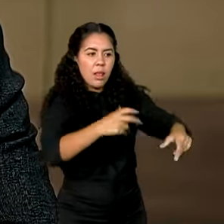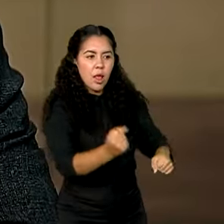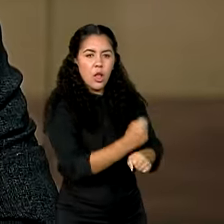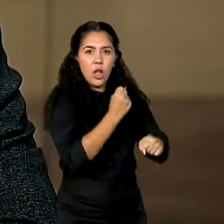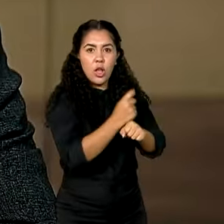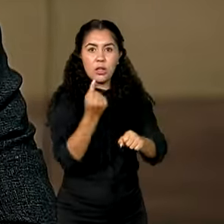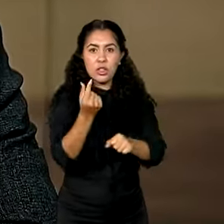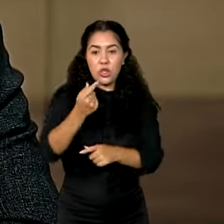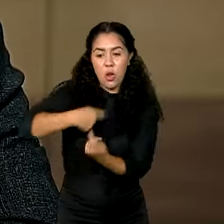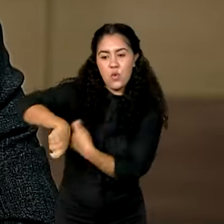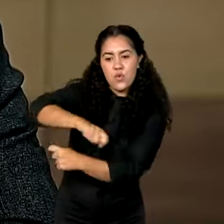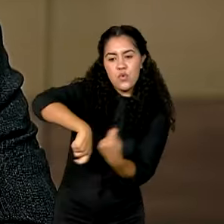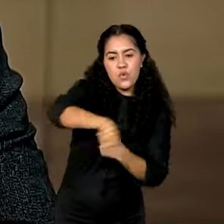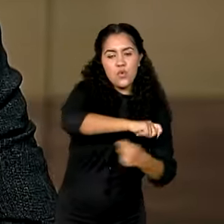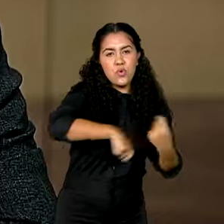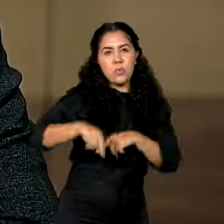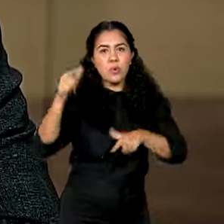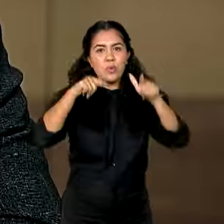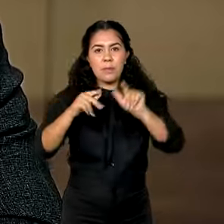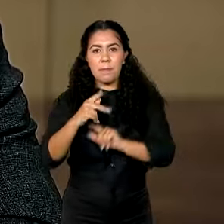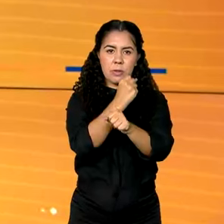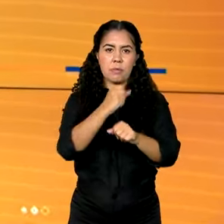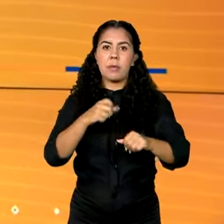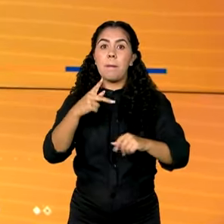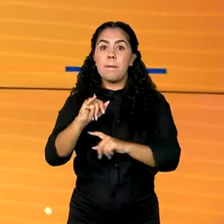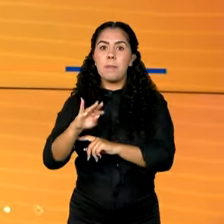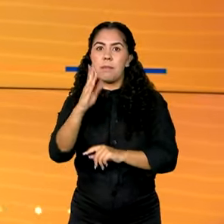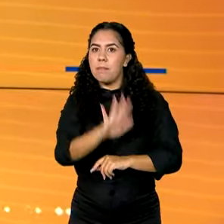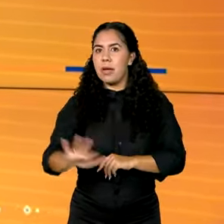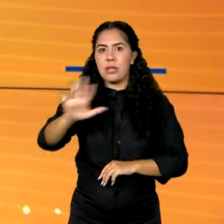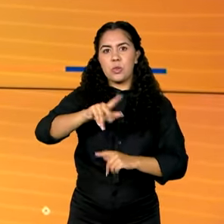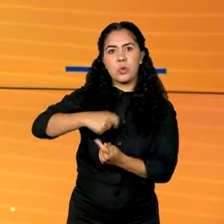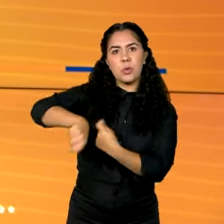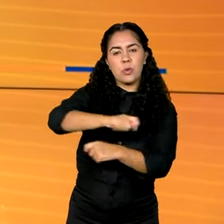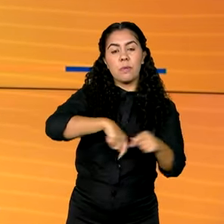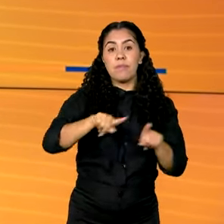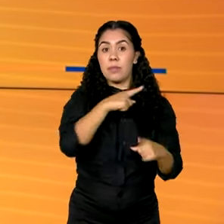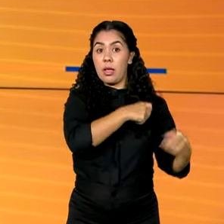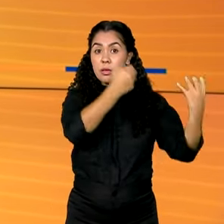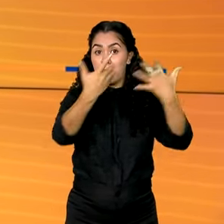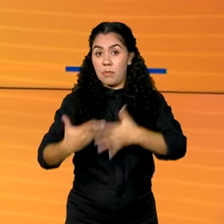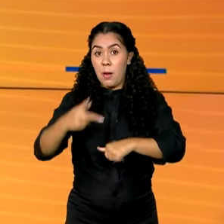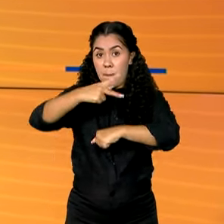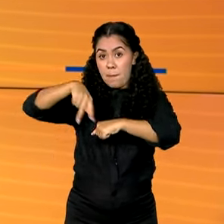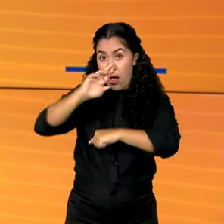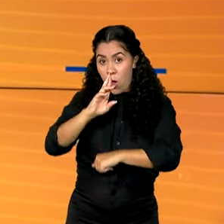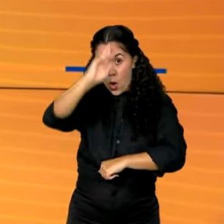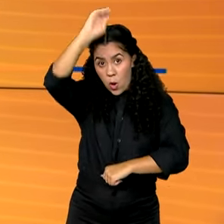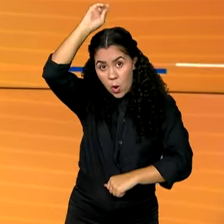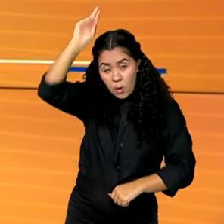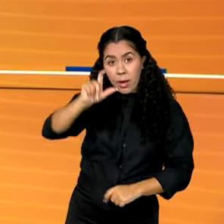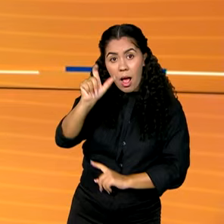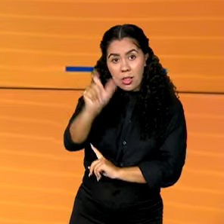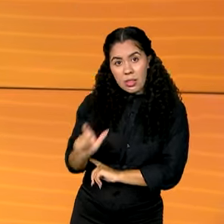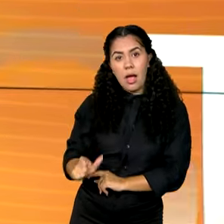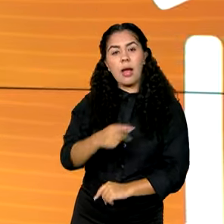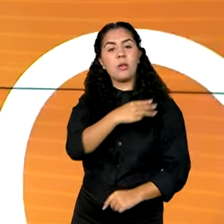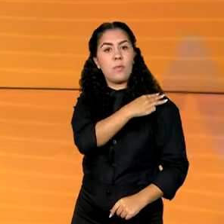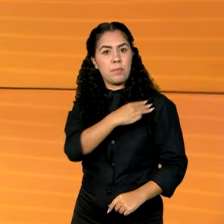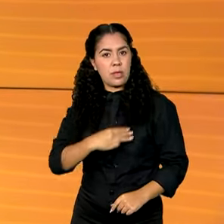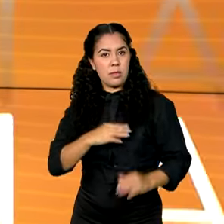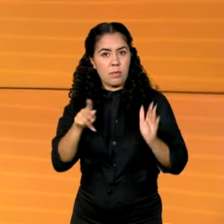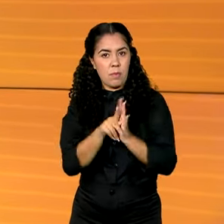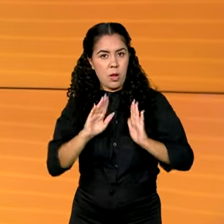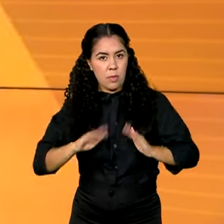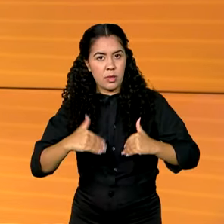economia e que dinamizam o PIB de todo o Brasil. E em Roma, na Itália, o ministro do Desenvolvimento e Assistência Social,